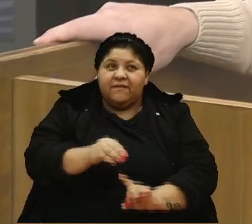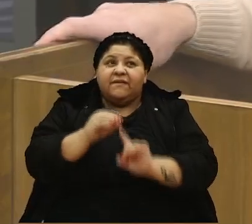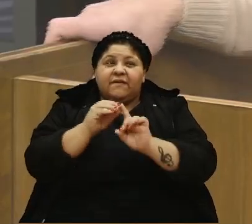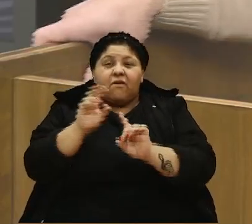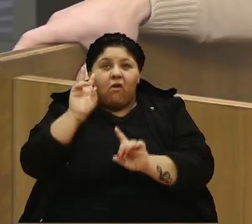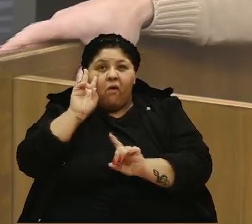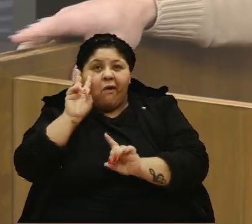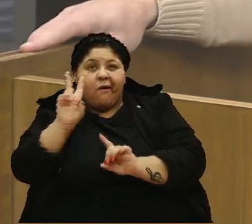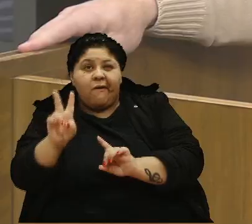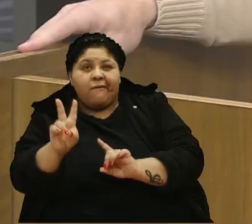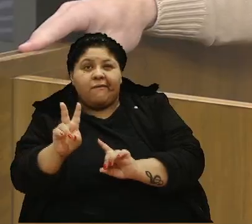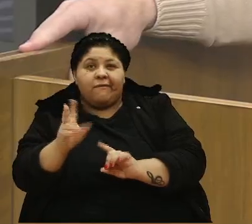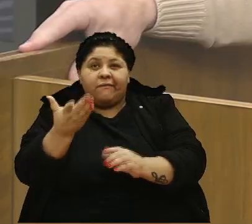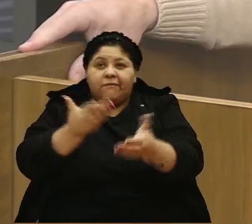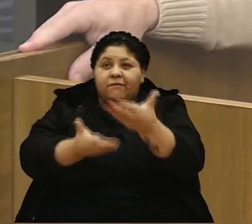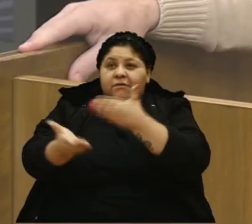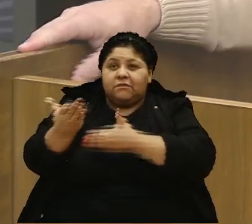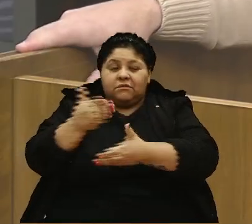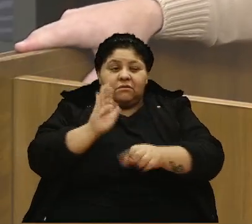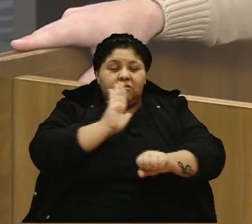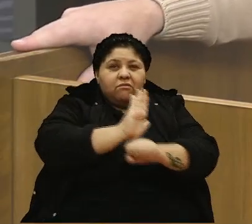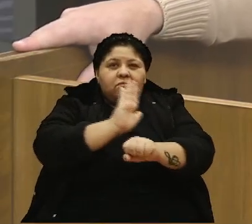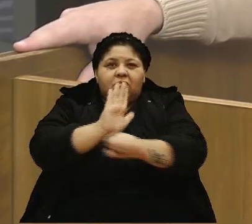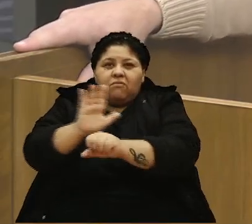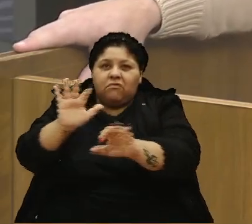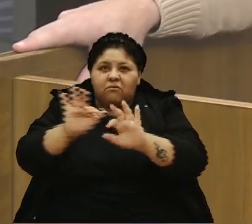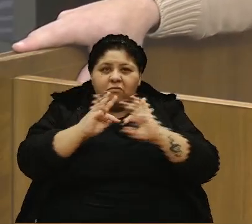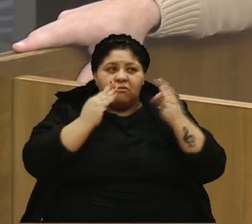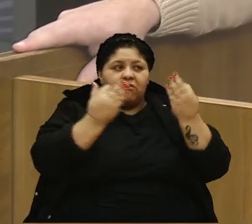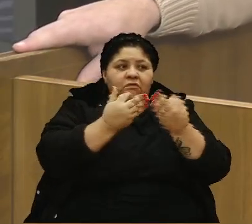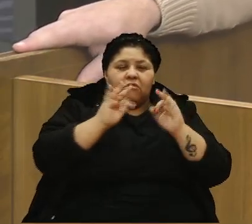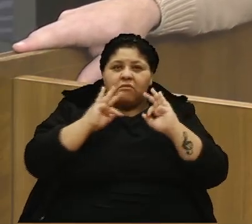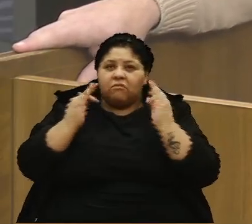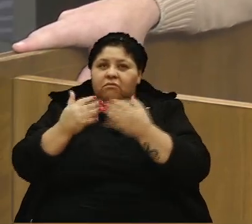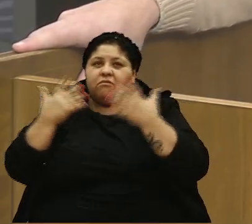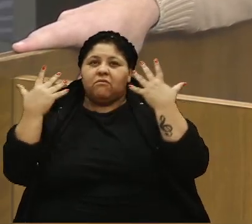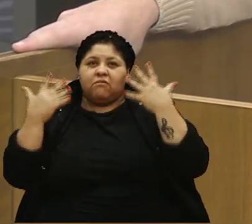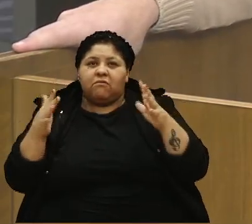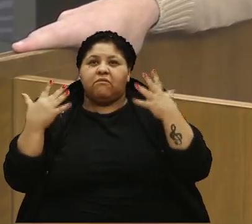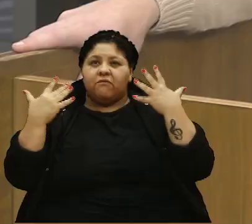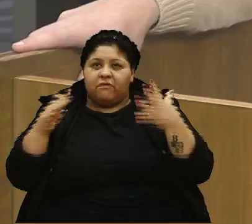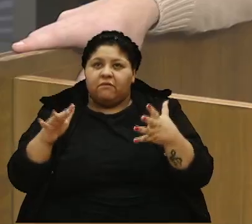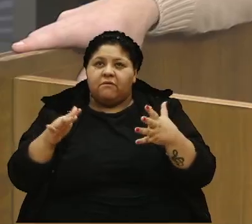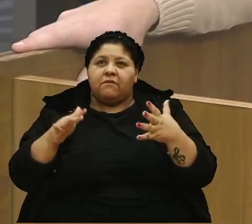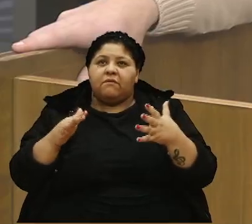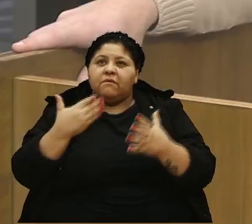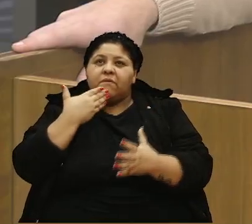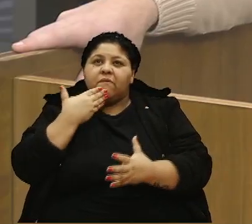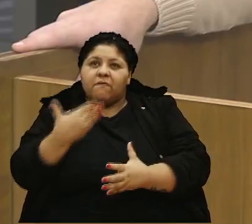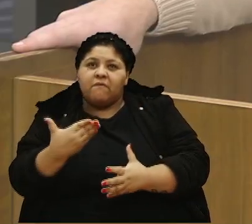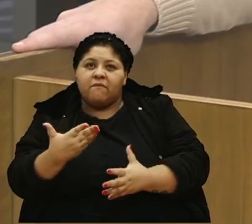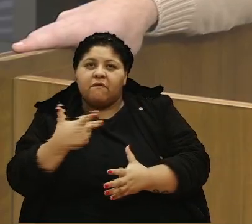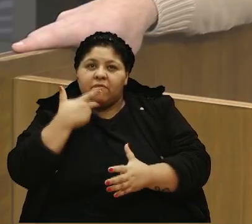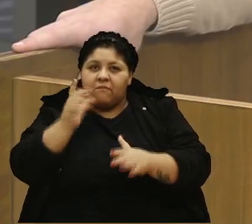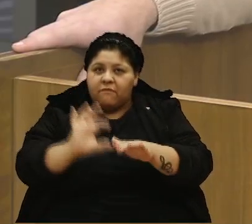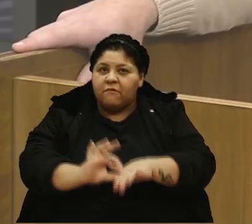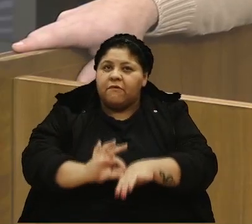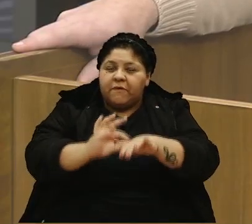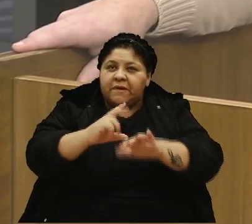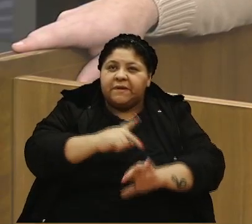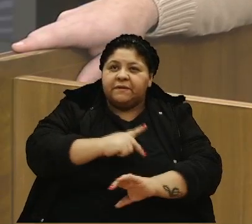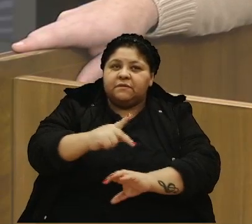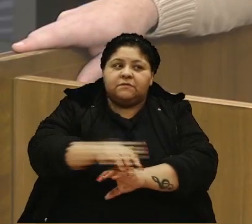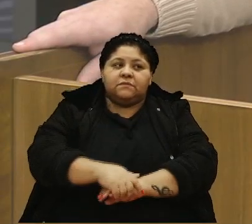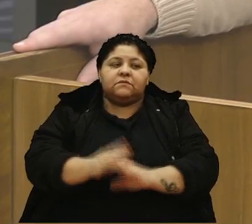vejo o senhor atendendo e ajudando diversas famílias na questão, né. Parabéns, vereador. Eu já solicito uma declaração de líder, presidente.